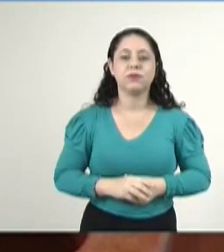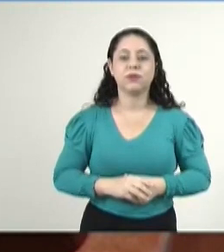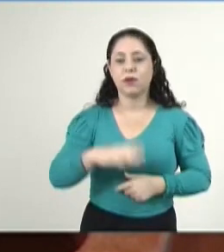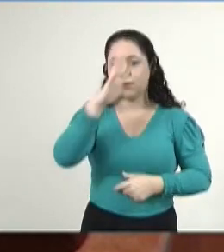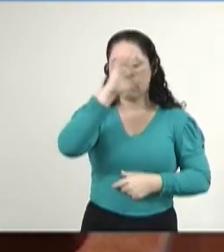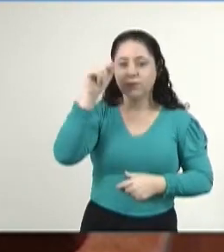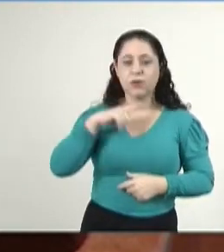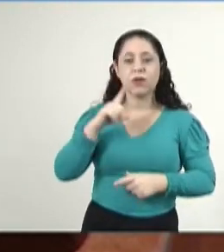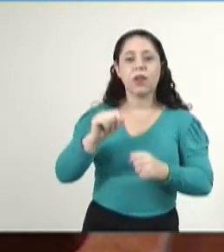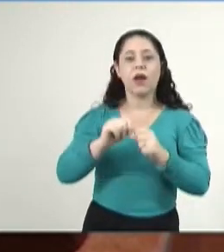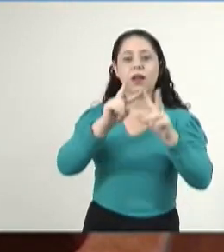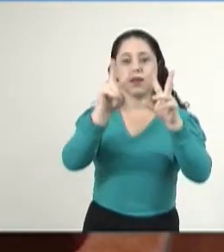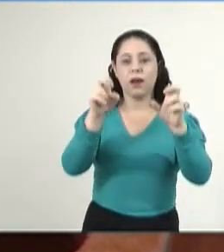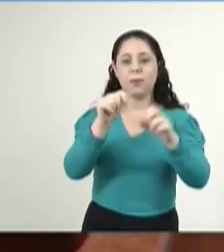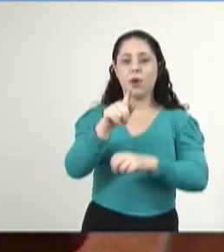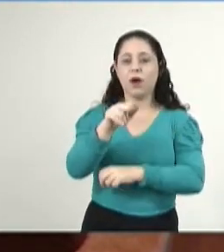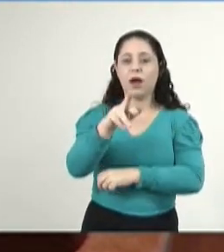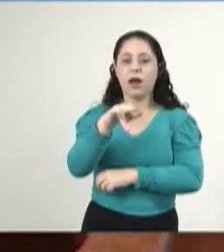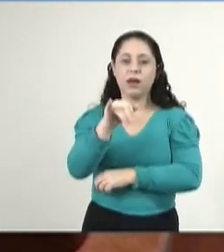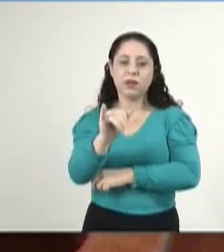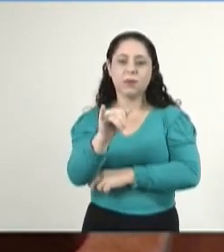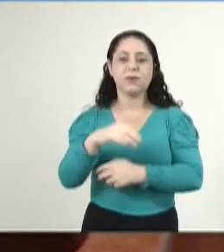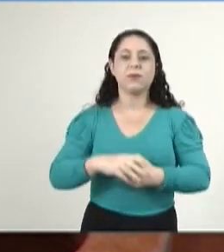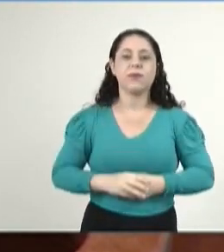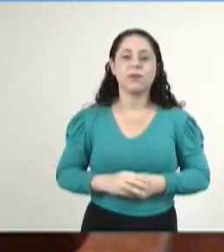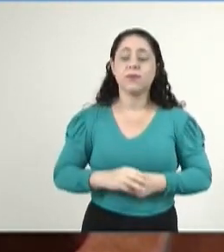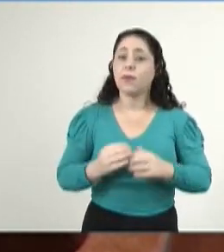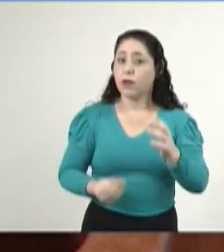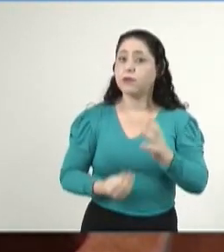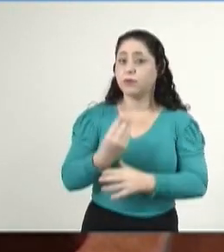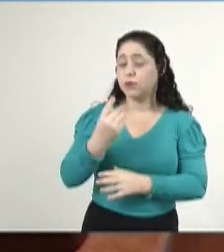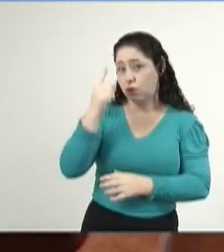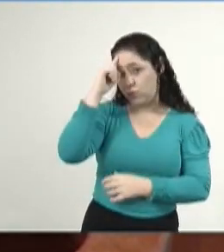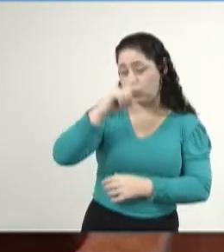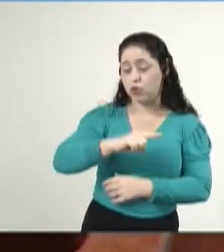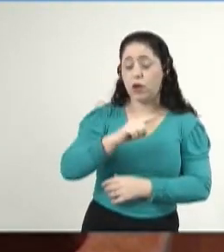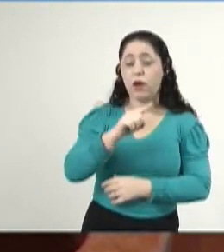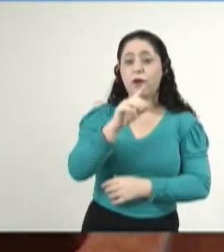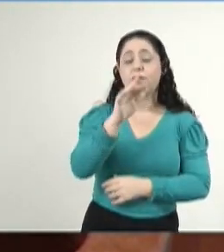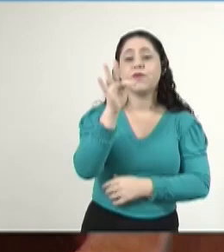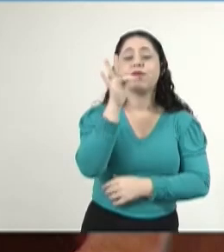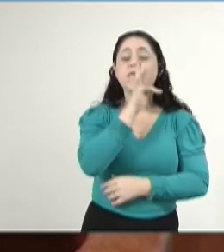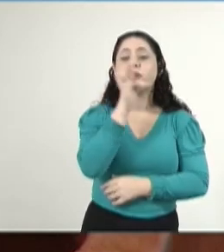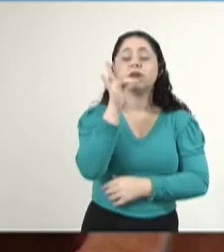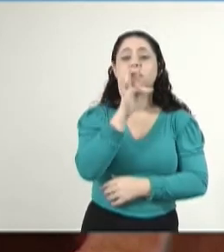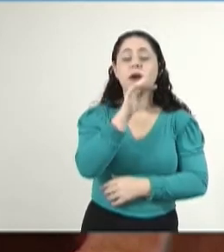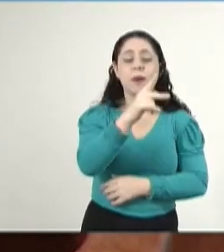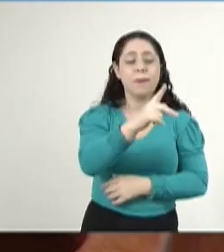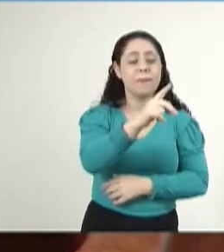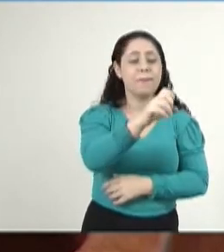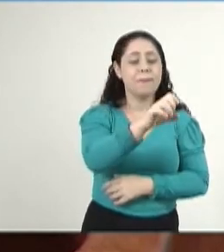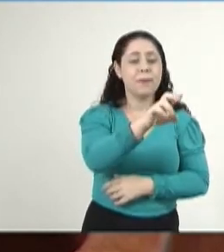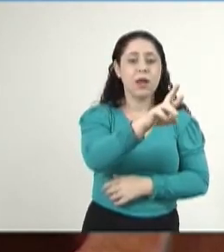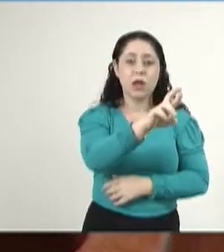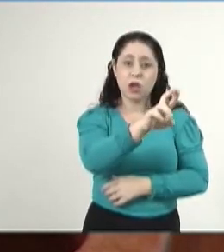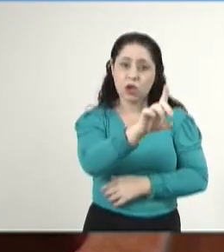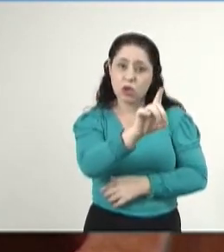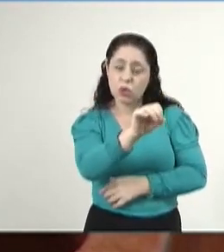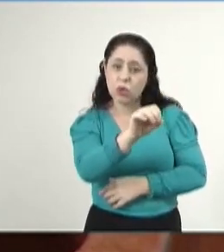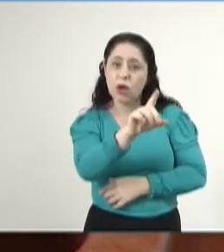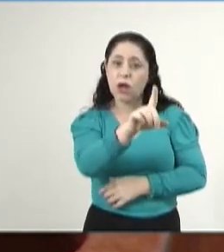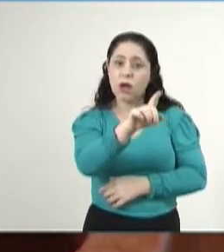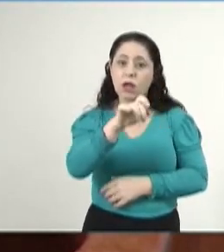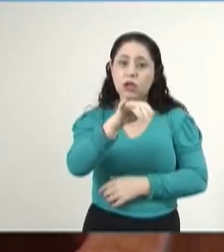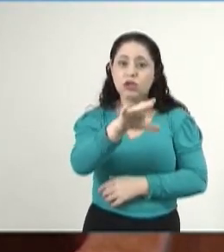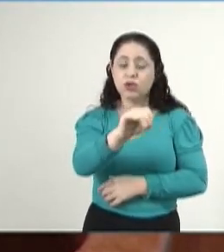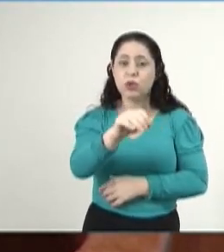O termo gari, deputado Júnior Mock, surgiu em homenagem ao francês Pedro Aleixo Gari, que ficou conhecido